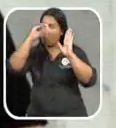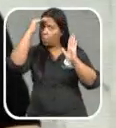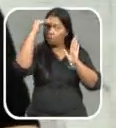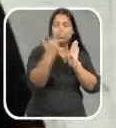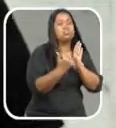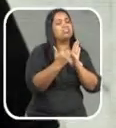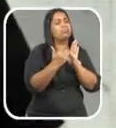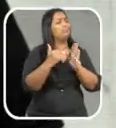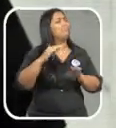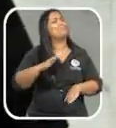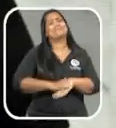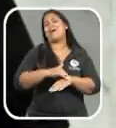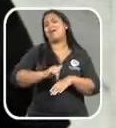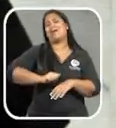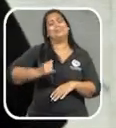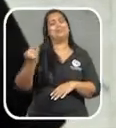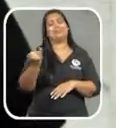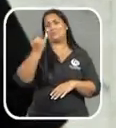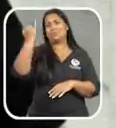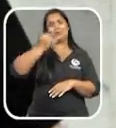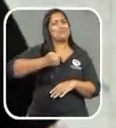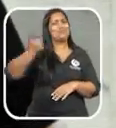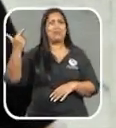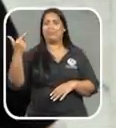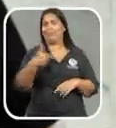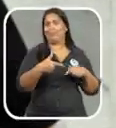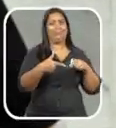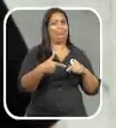Uma outra ideia errada, uma falácia que a gente tem,